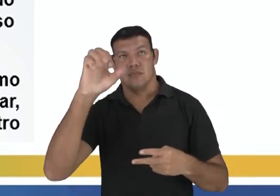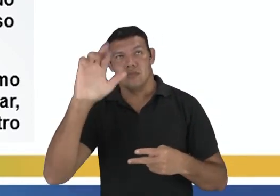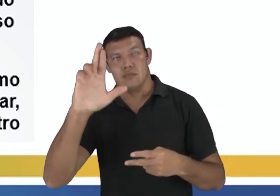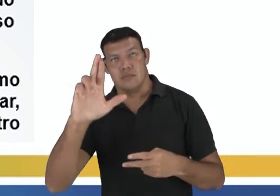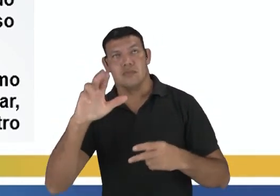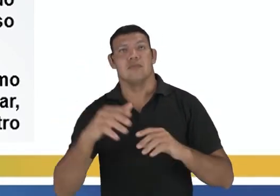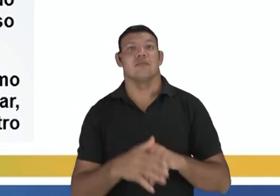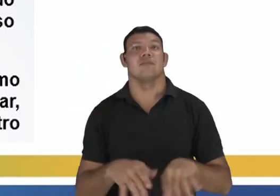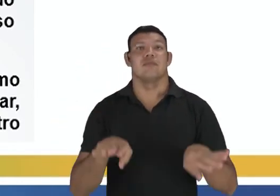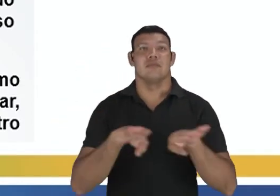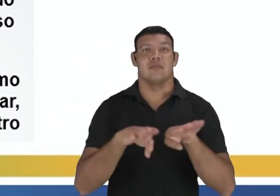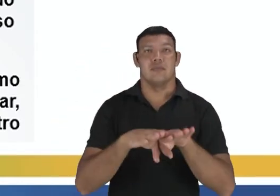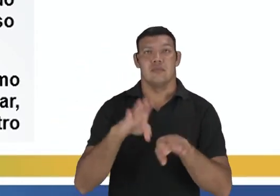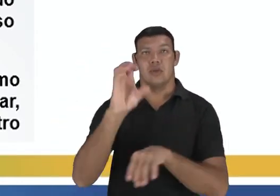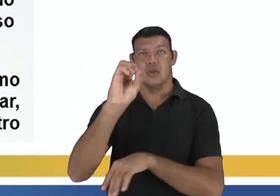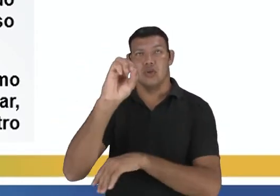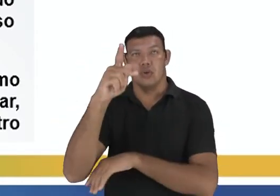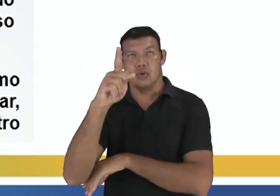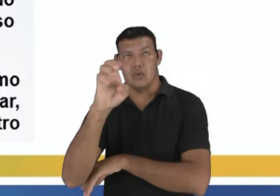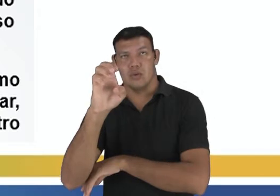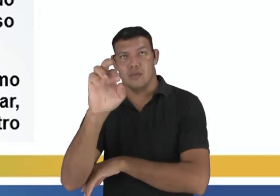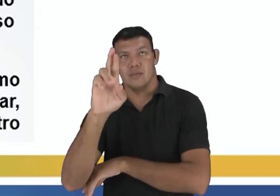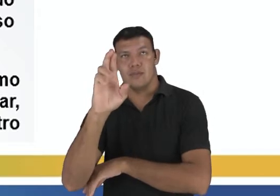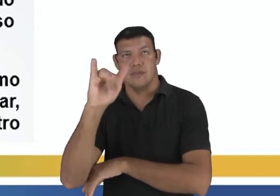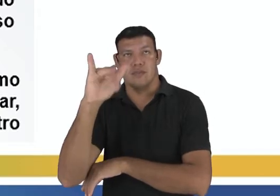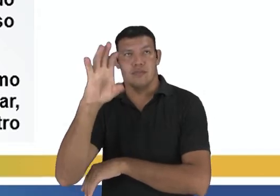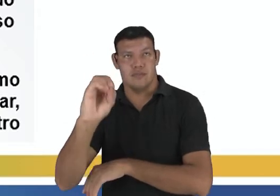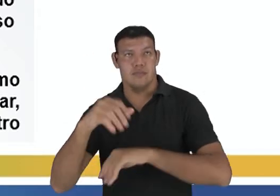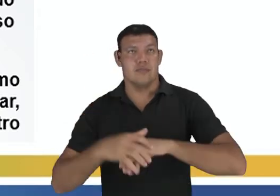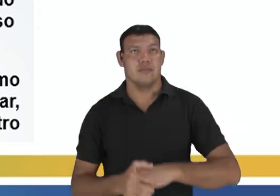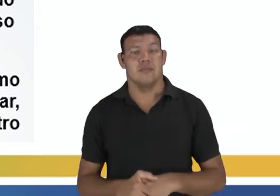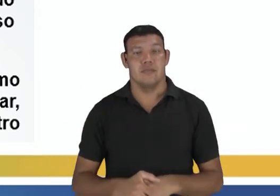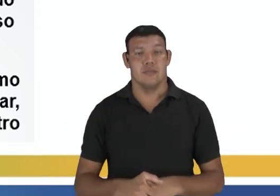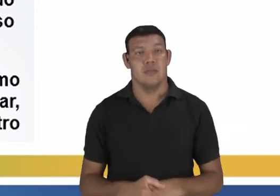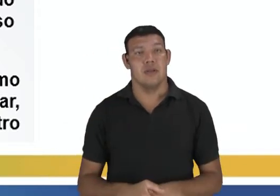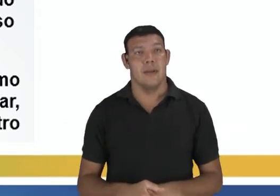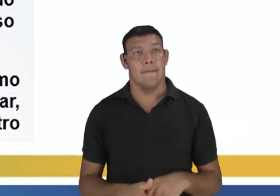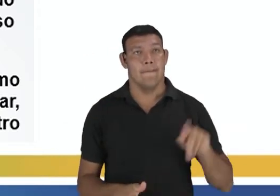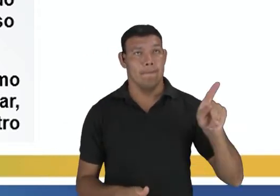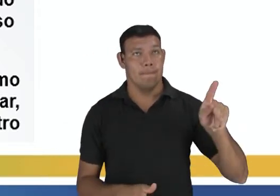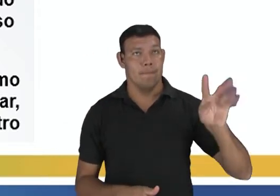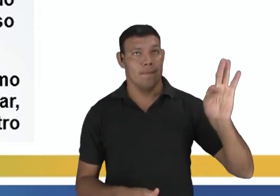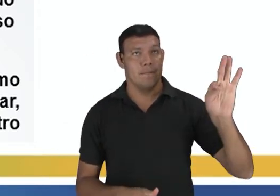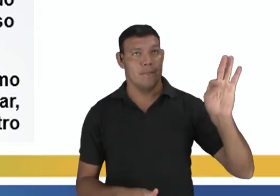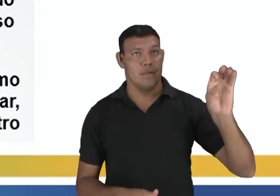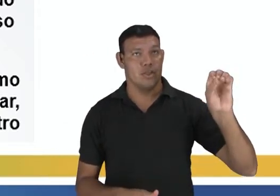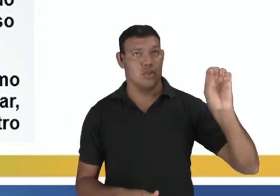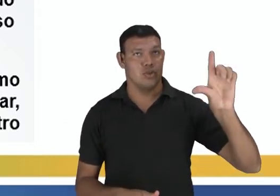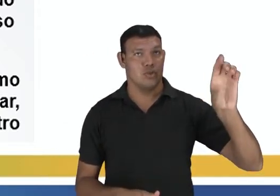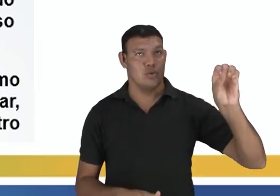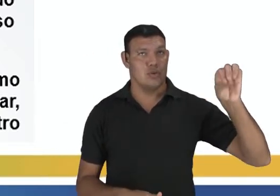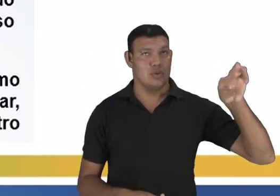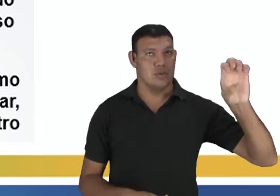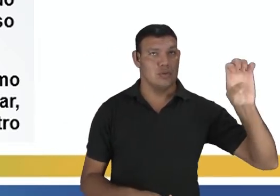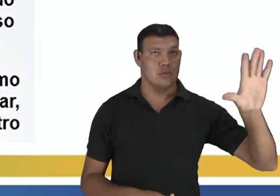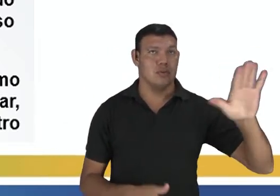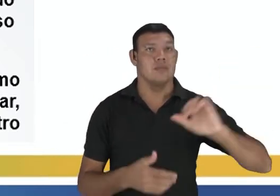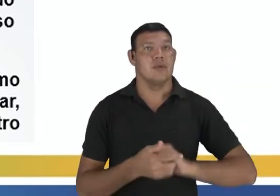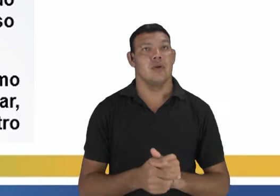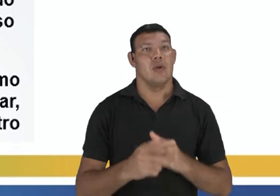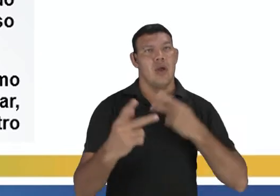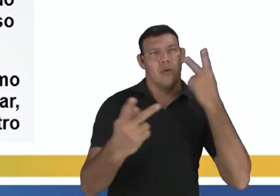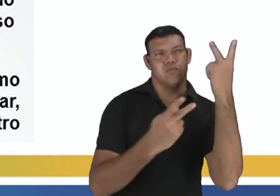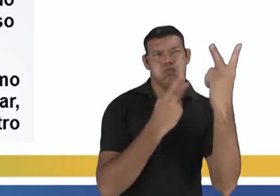e Copérnico, que seria o heliocentrismo. Primeiro, Ptolomeu falava de ventos, nuvens e projéteis